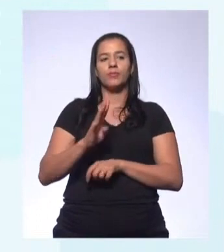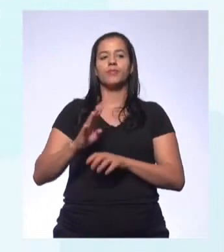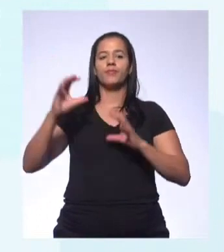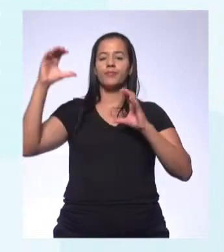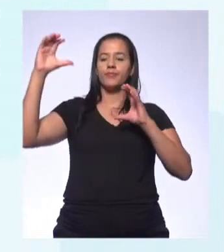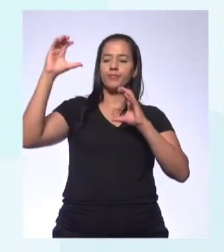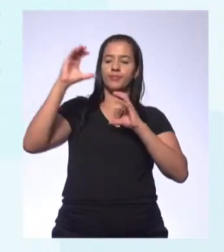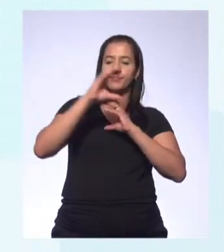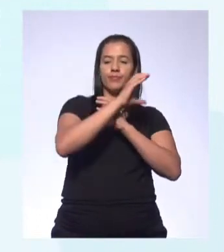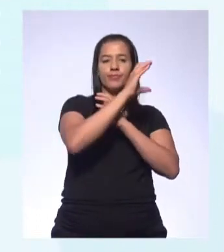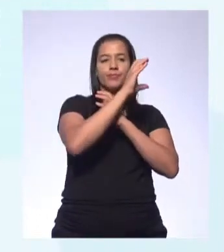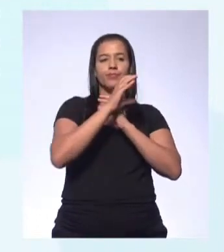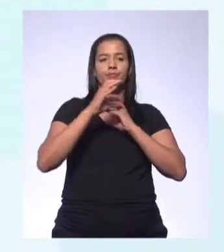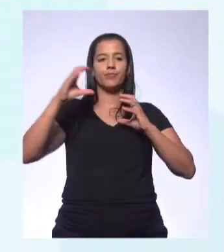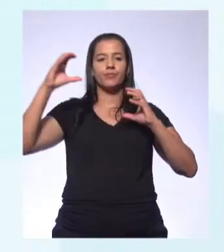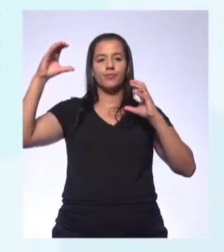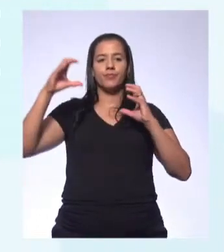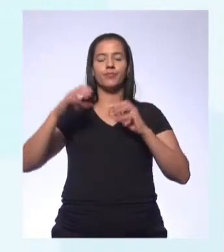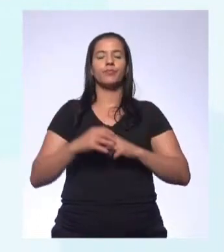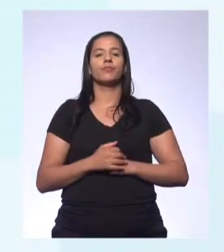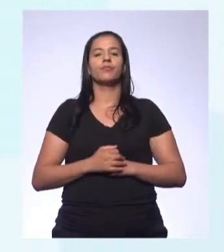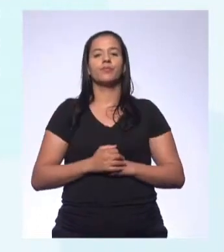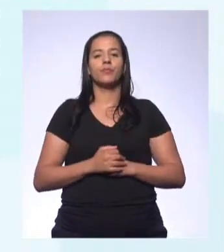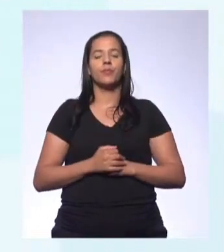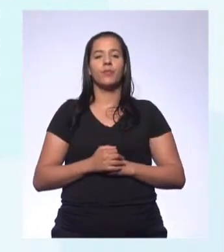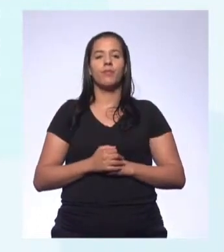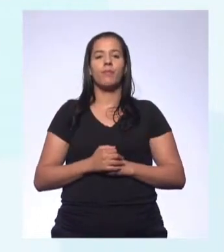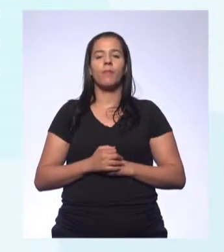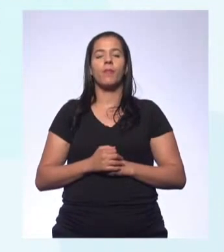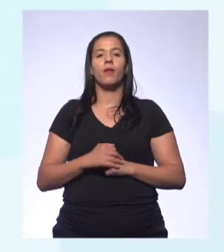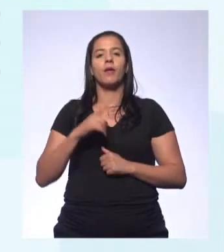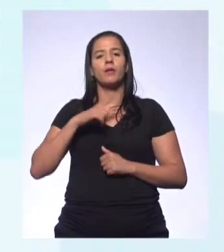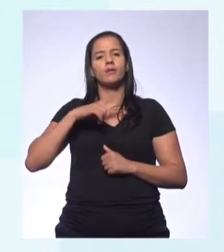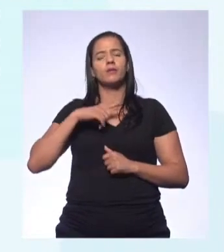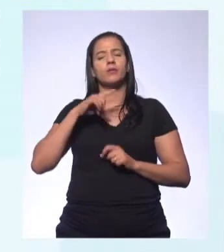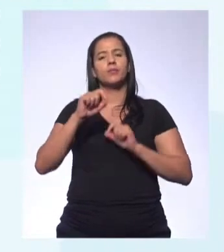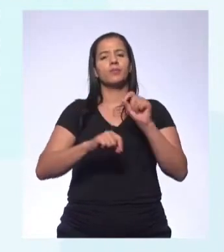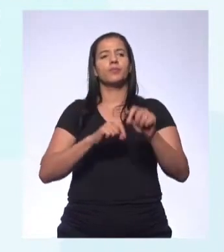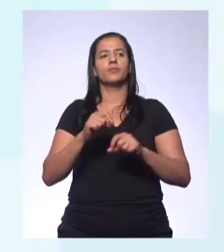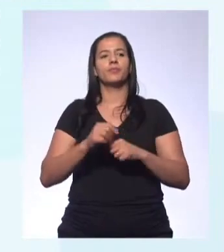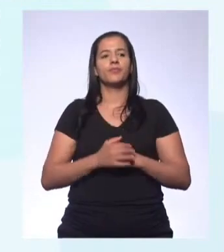aquecimento global. Então aí nós temos, né, a gente